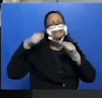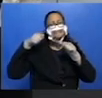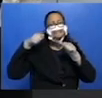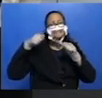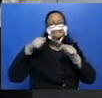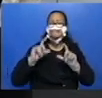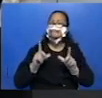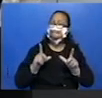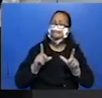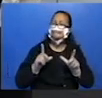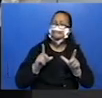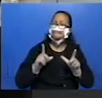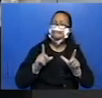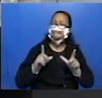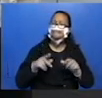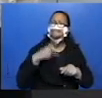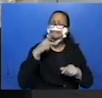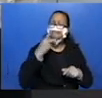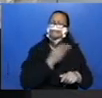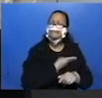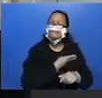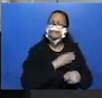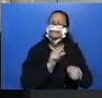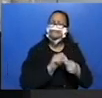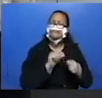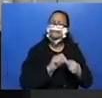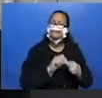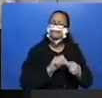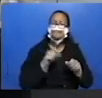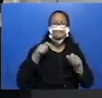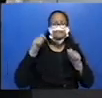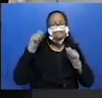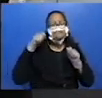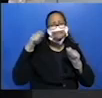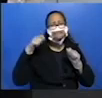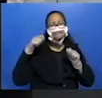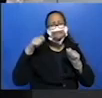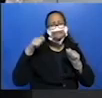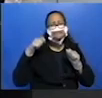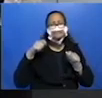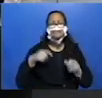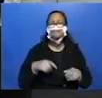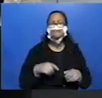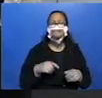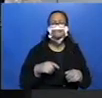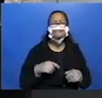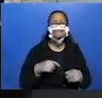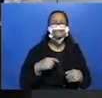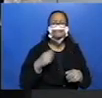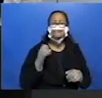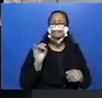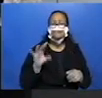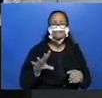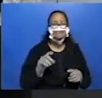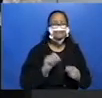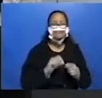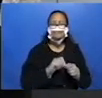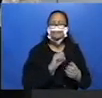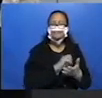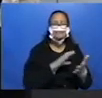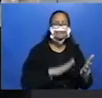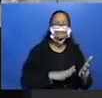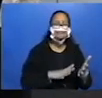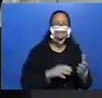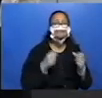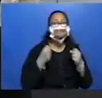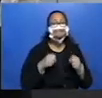incentive seus colegas a fazerem a mesma coisa, tá bom? Porque não adianta só fazer o exercício por fazer, querer responder por responder, tá? É